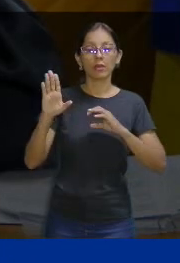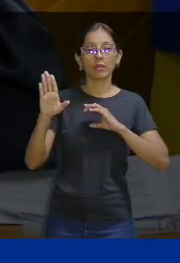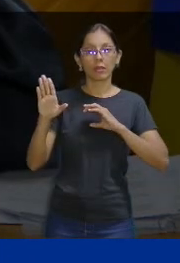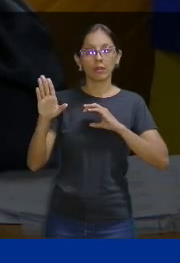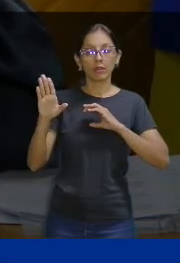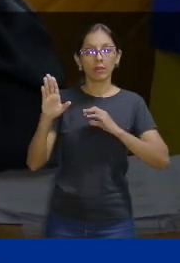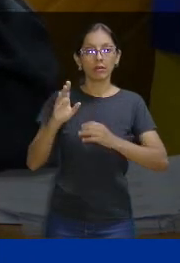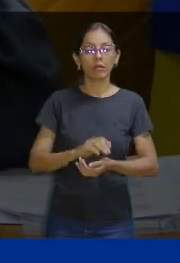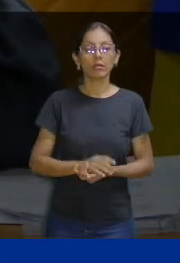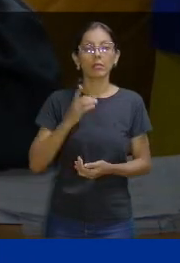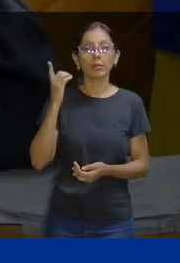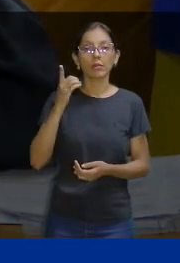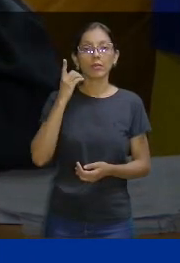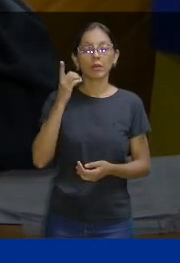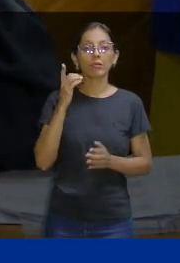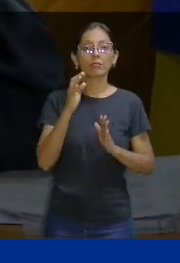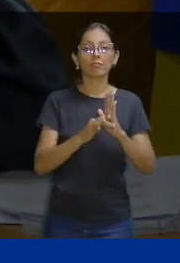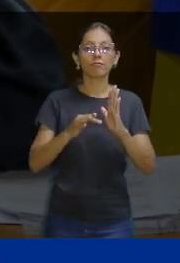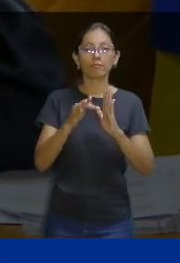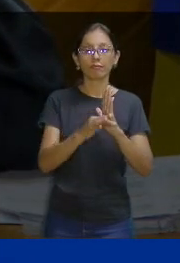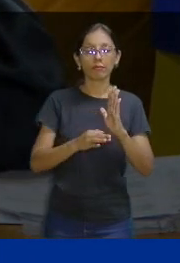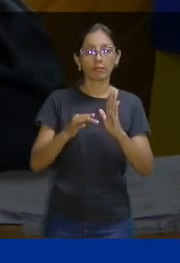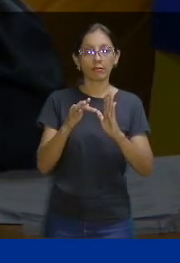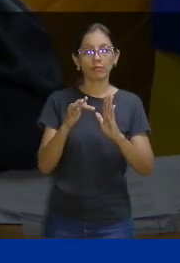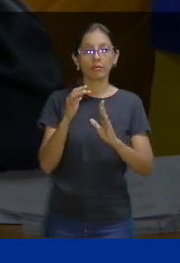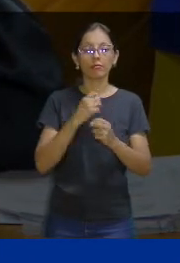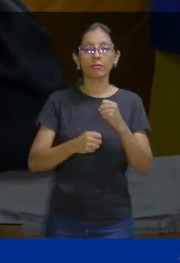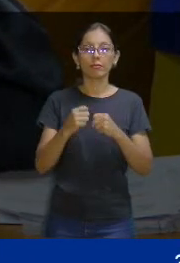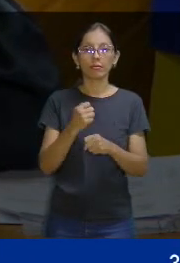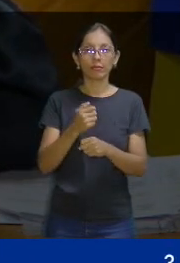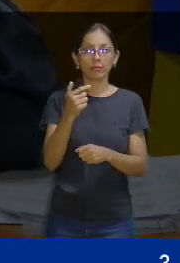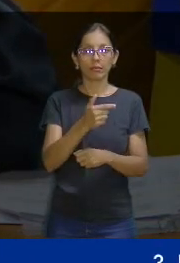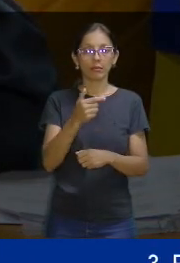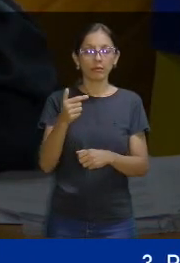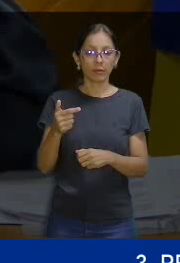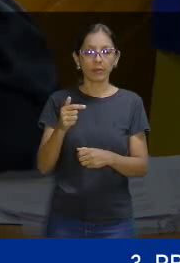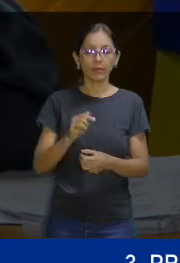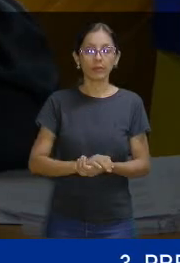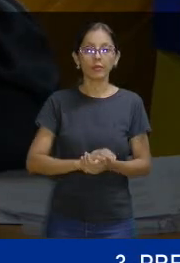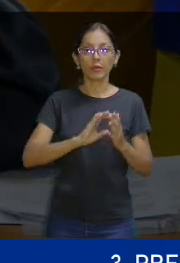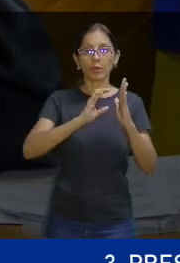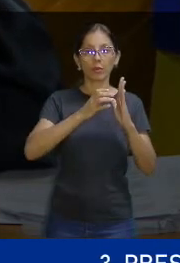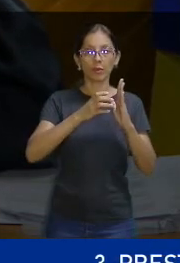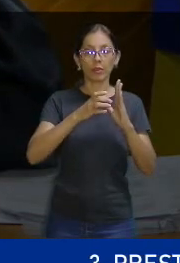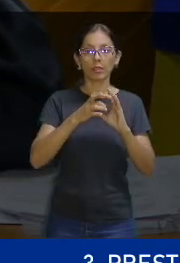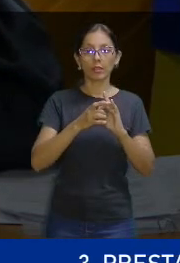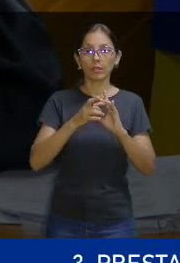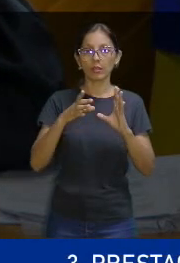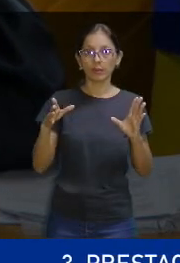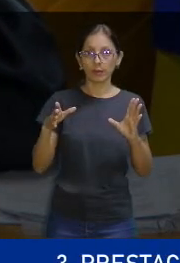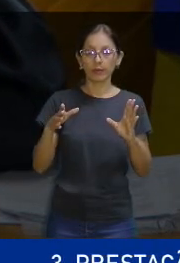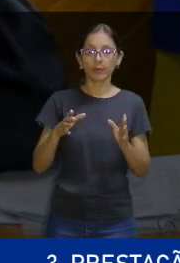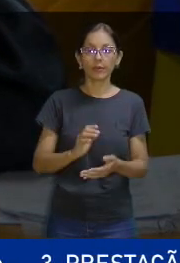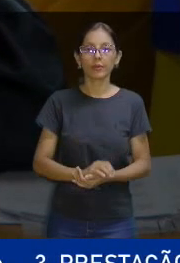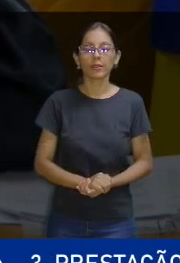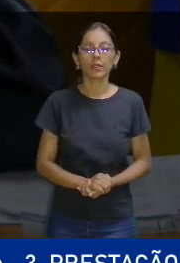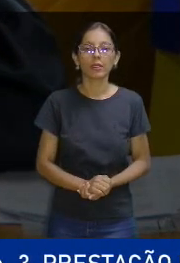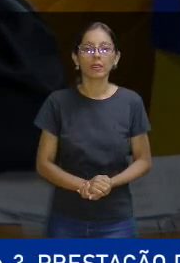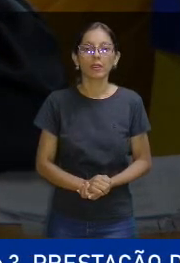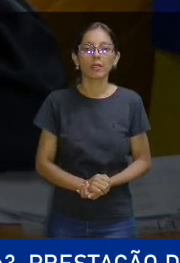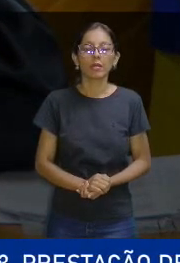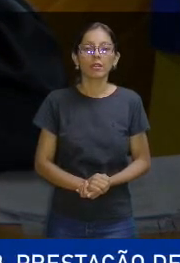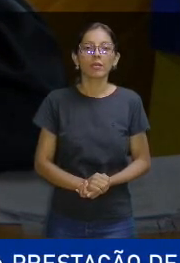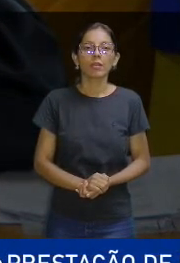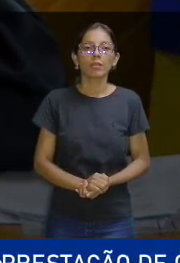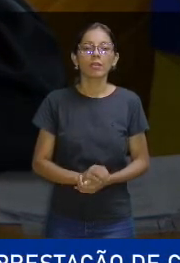cargo de deputado federal, eleições de 2022, pelo Partido Liberal PL. A unidade